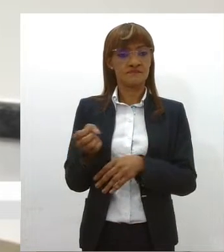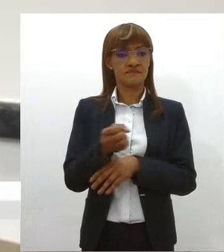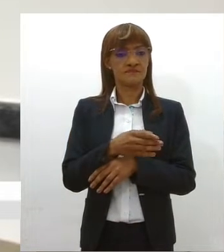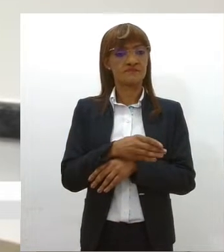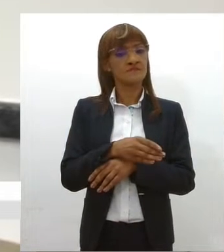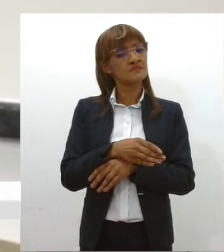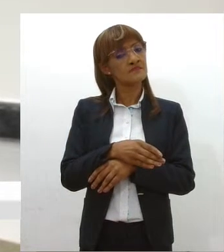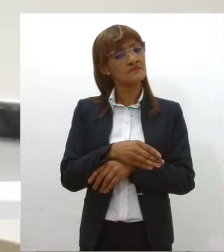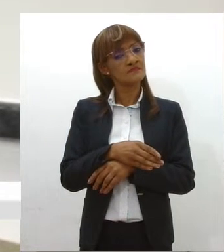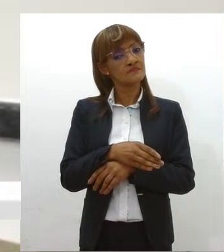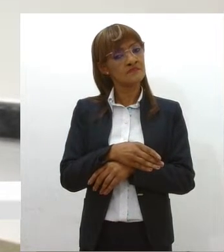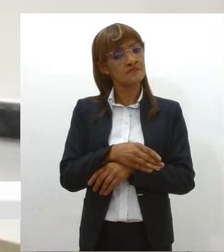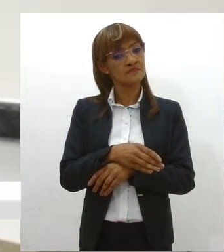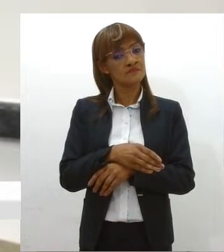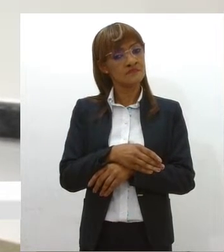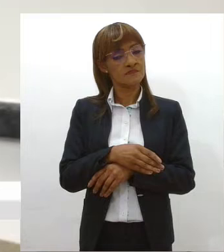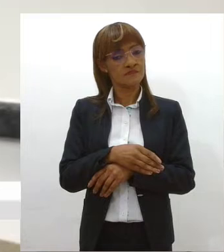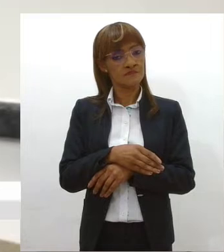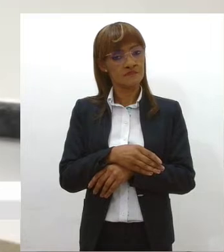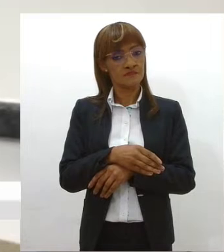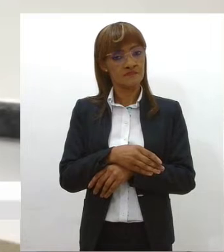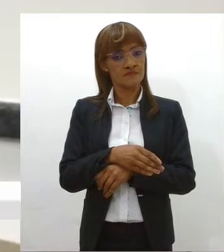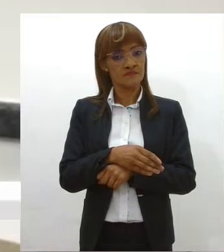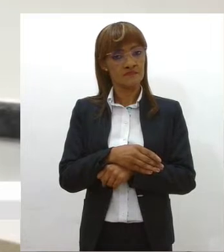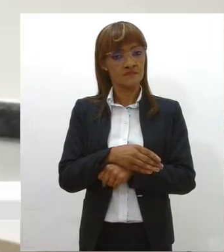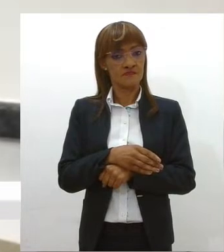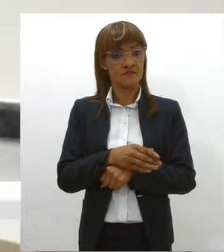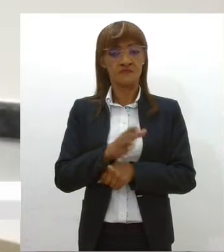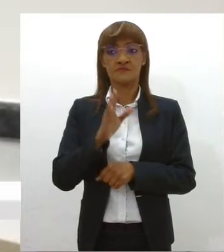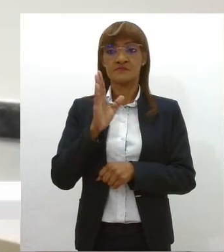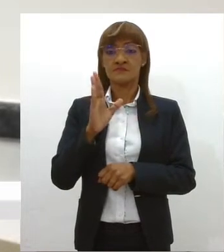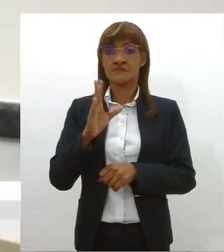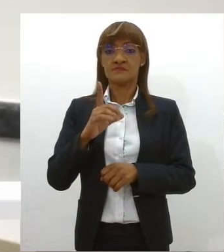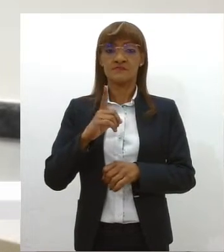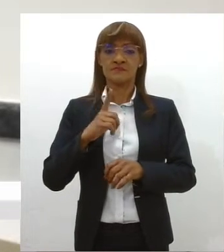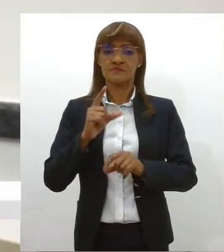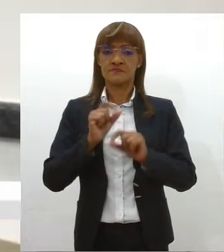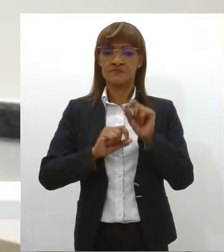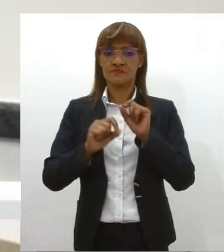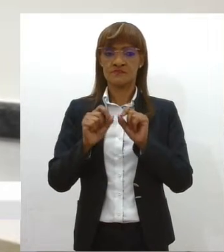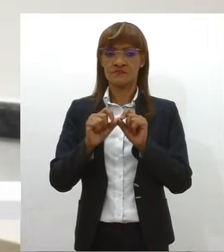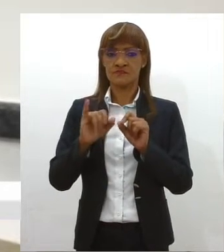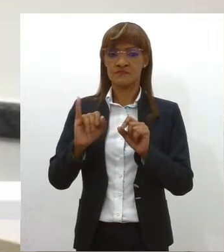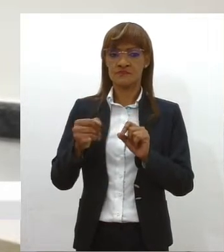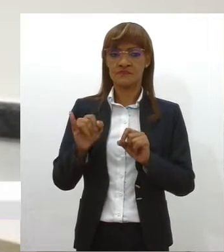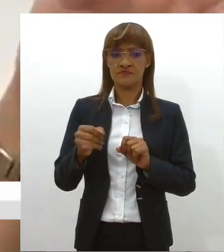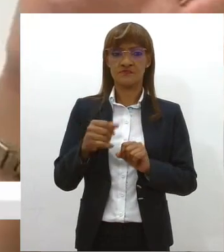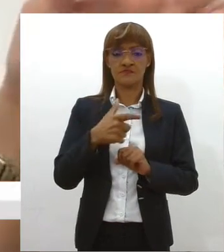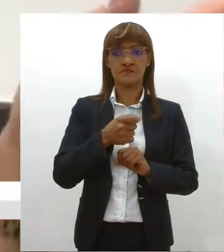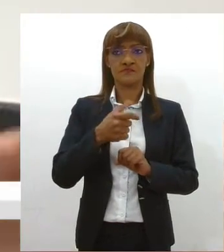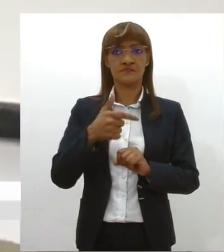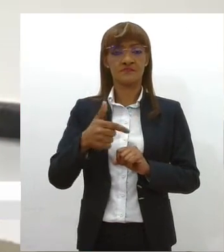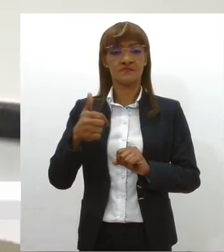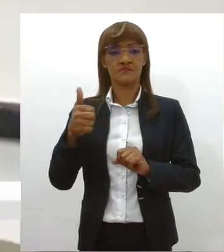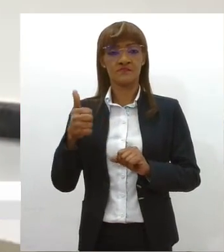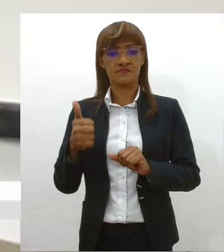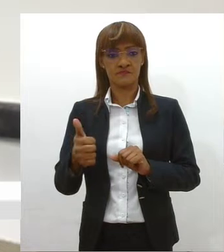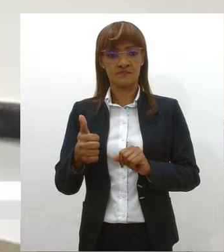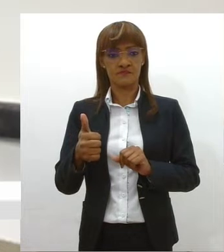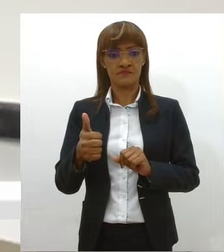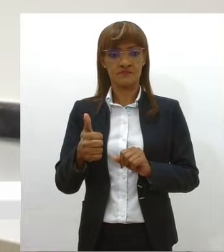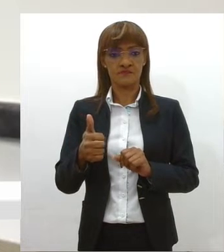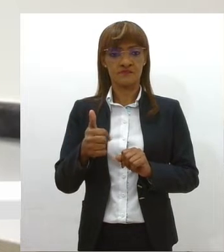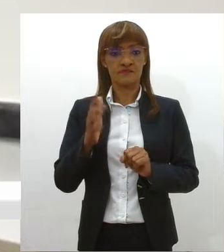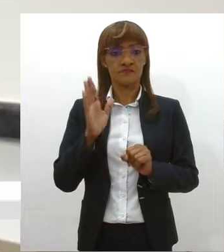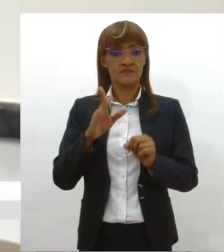foi feito lá no Reino Unido. Lançou em janeiro de 2021, começaram os estudos e fizeram estudos